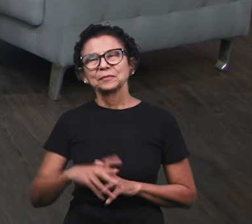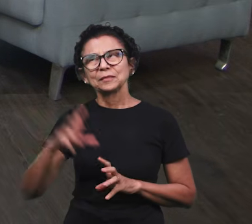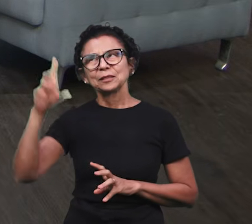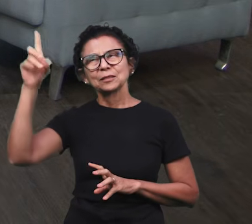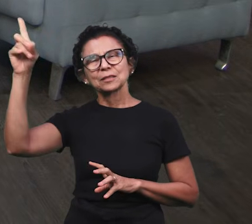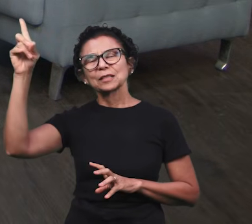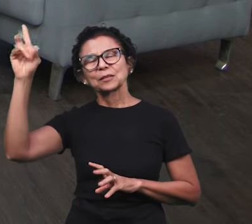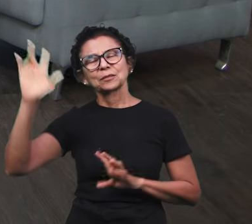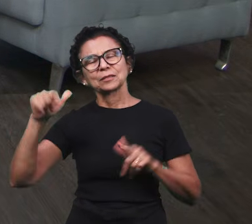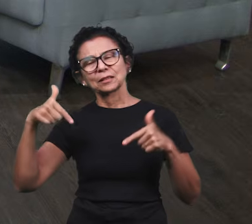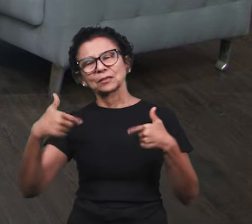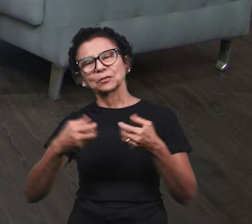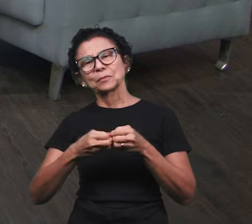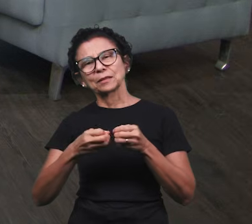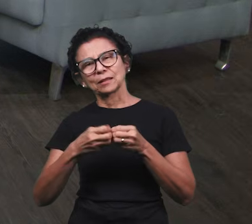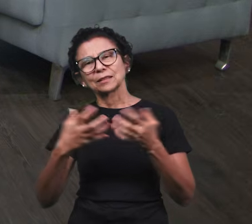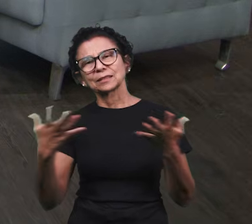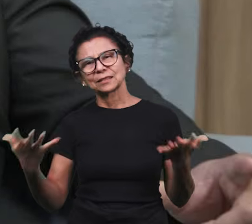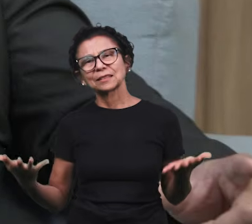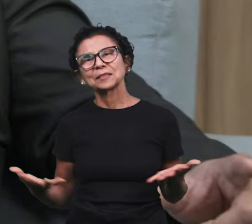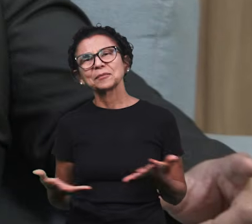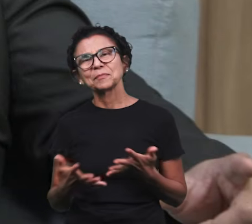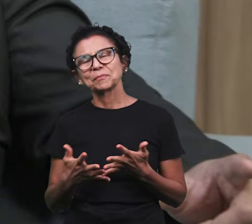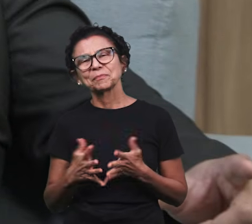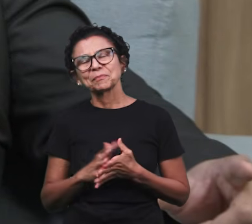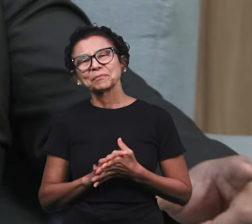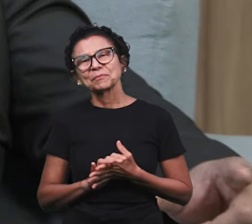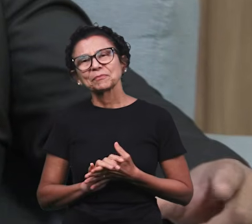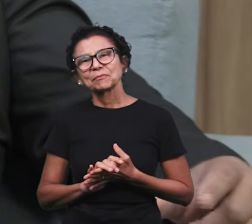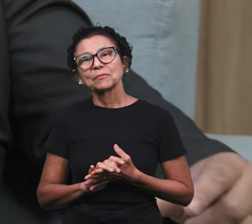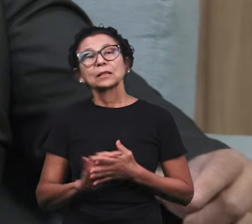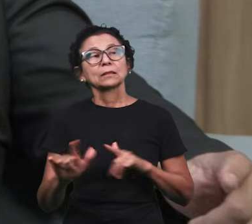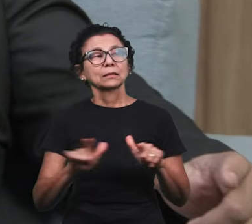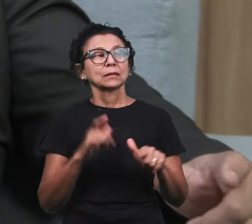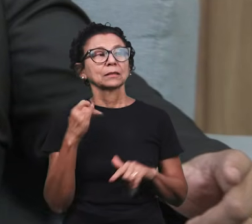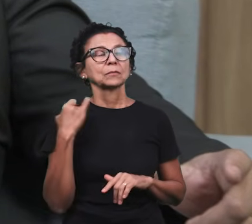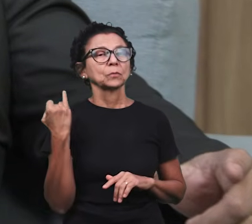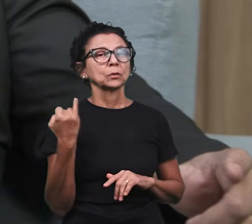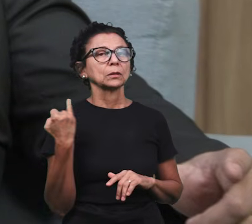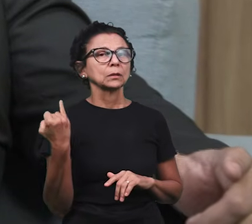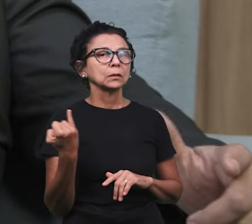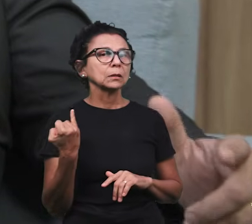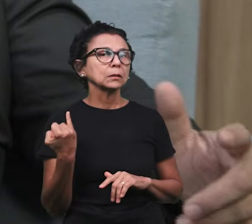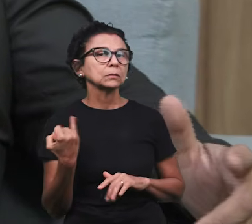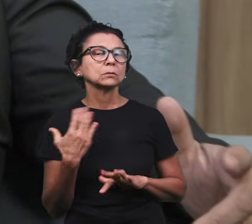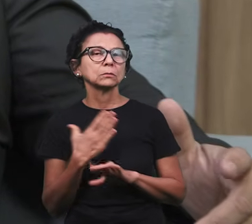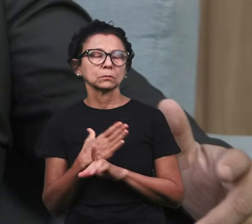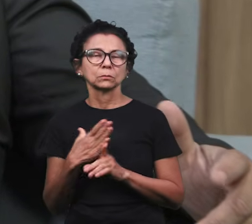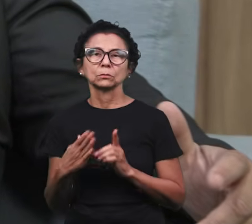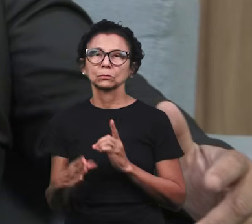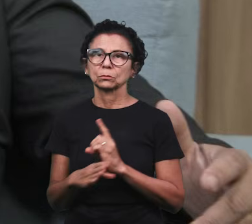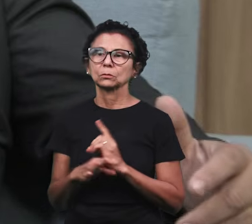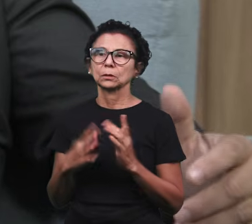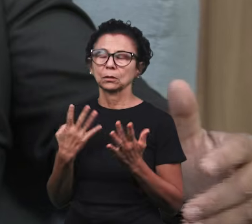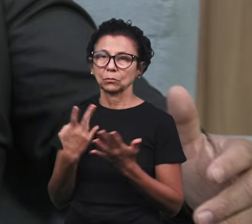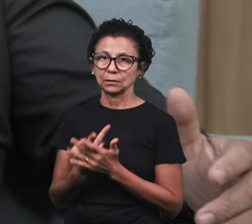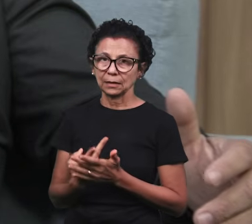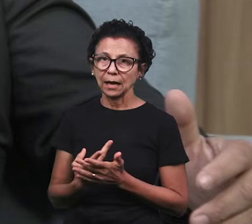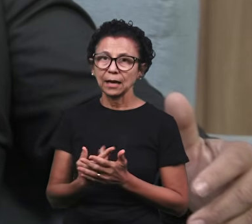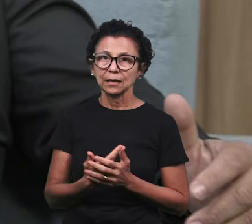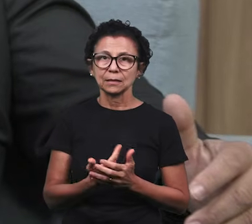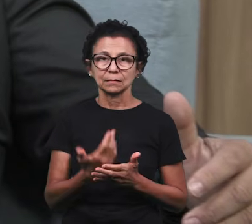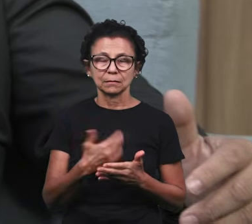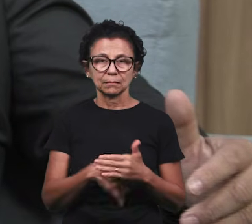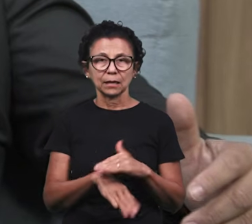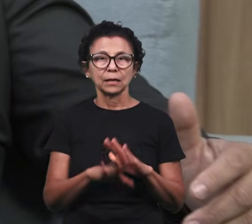nos louvores, né? Então... Certamente, por isso que é importante esse trabalho, esse culto que muitas vezes acontece lá, nessas casas de